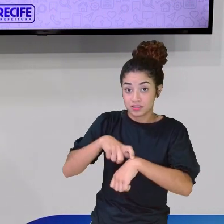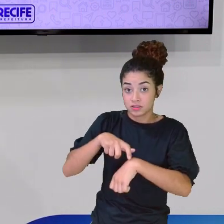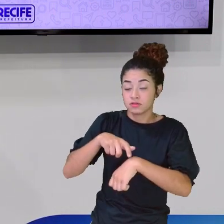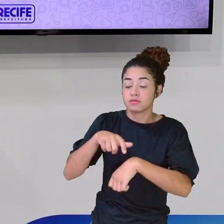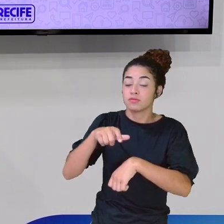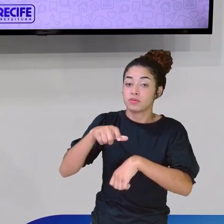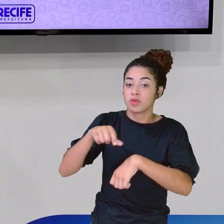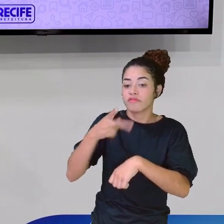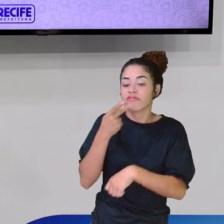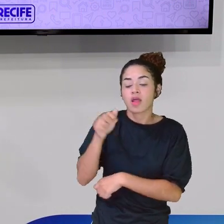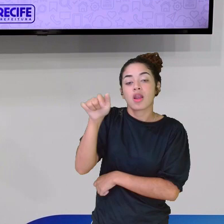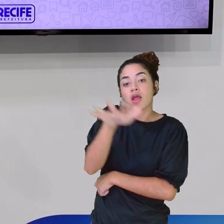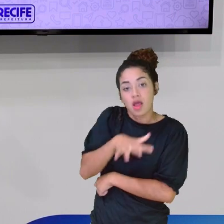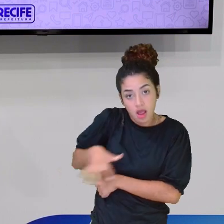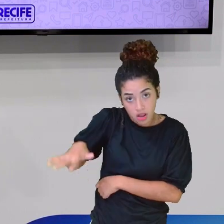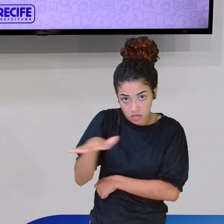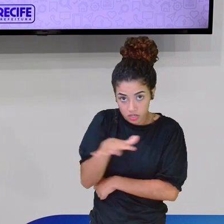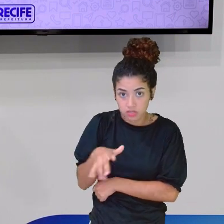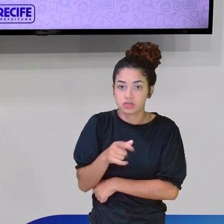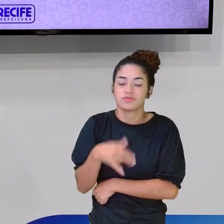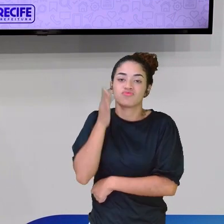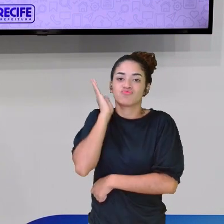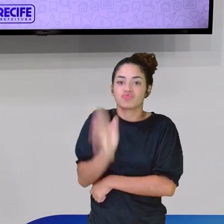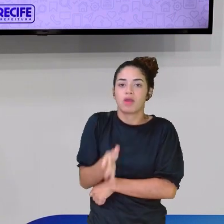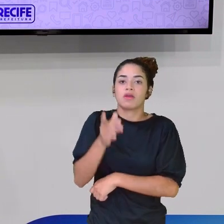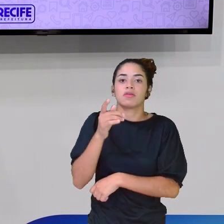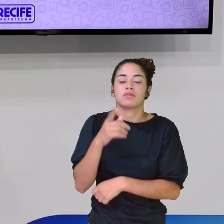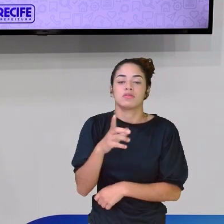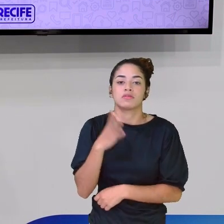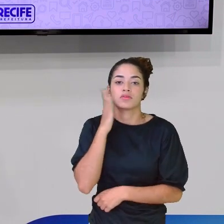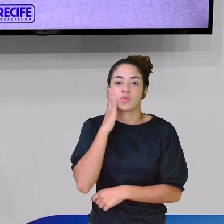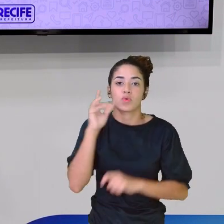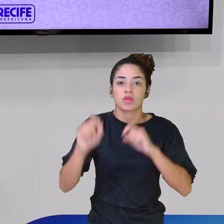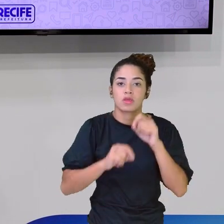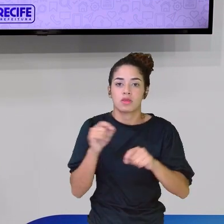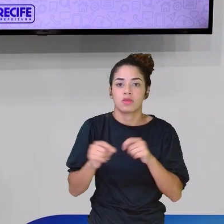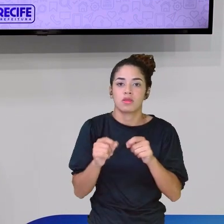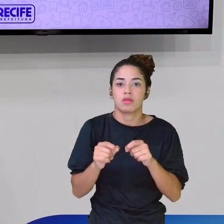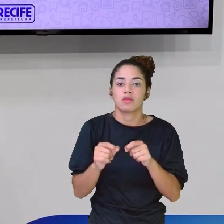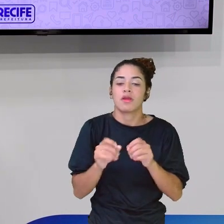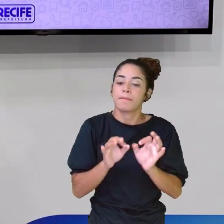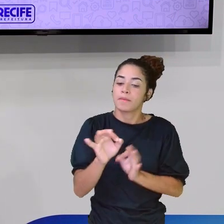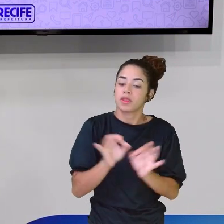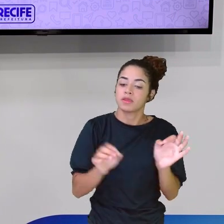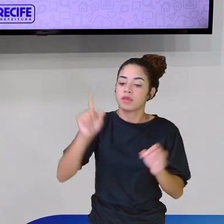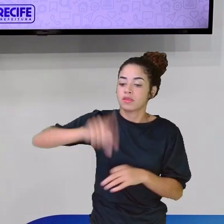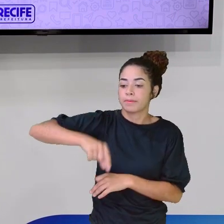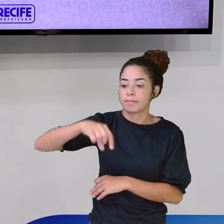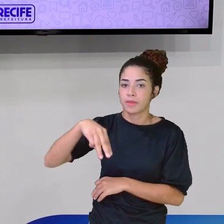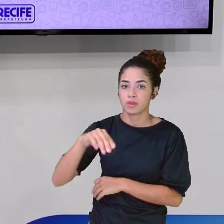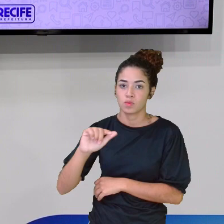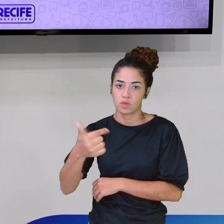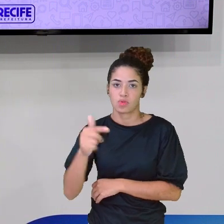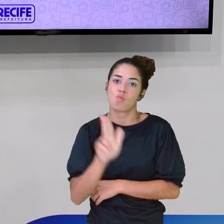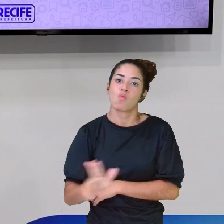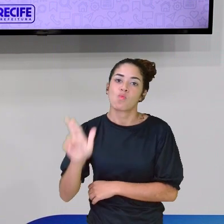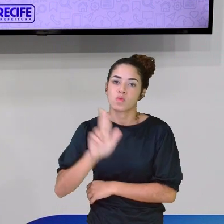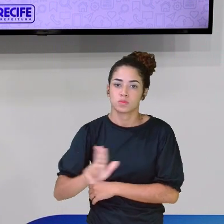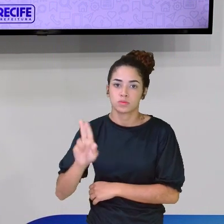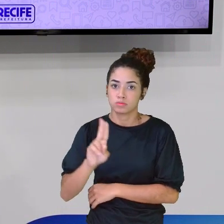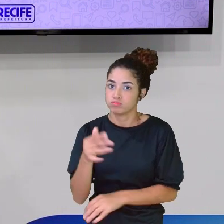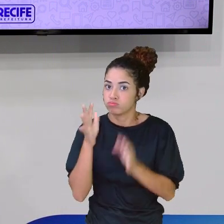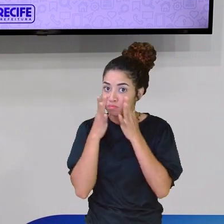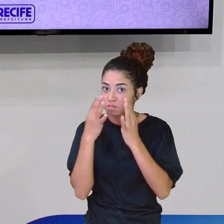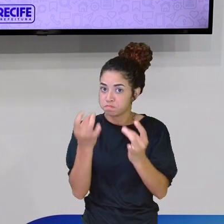disso, imediatamente eu já sei que a minha unidade de medida será metro quadrado. Preste